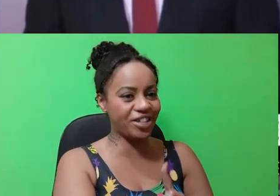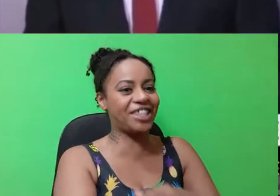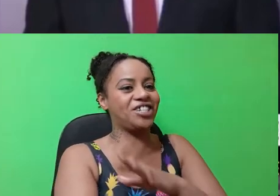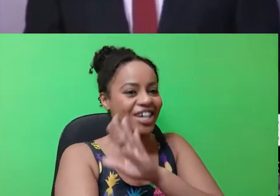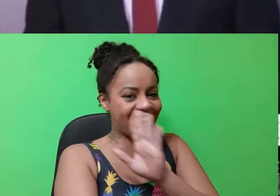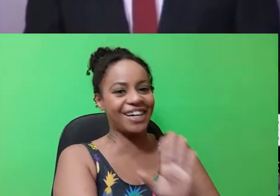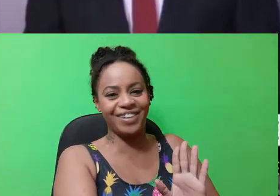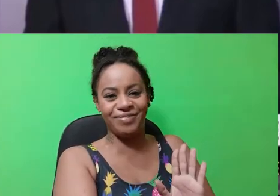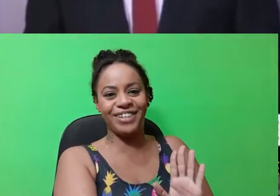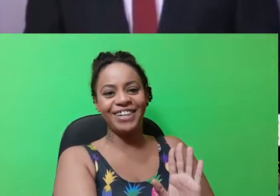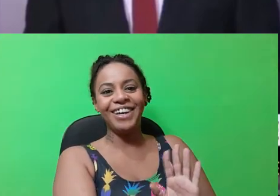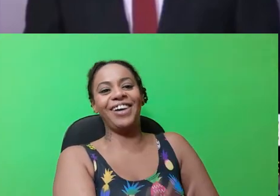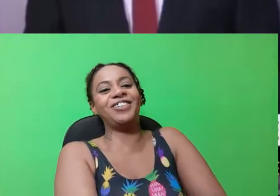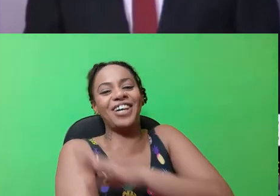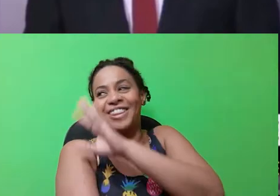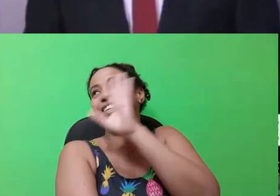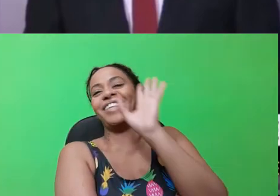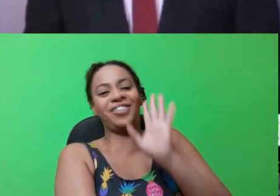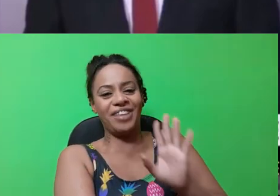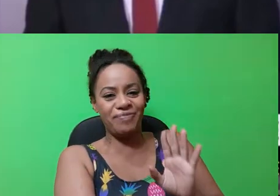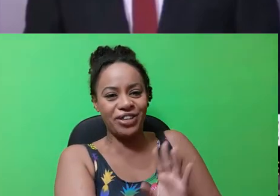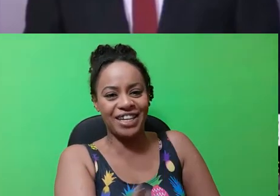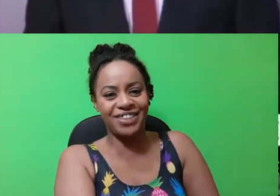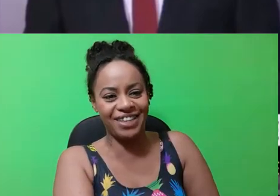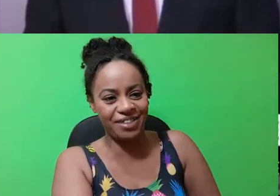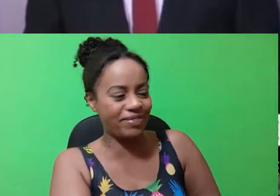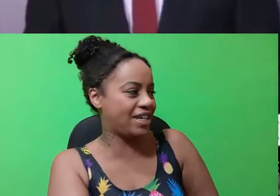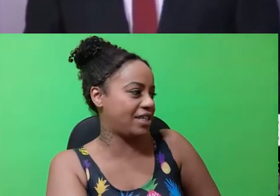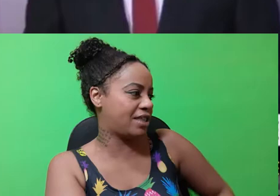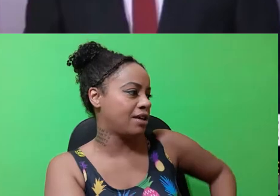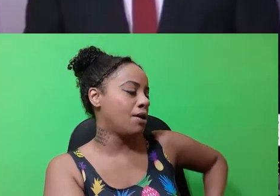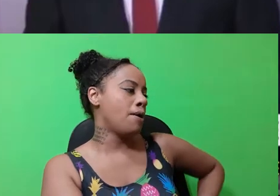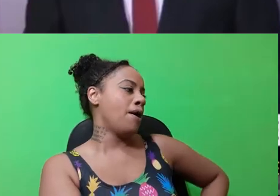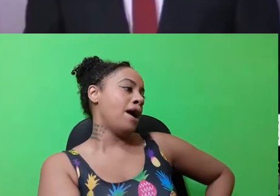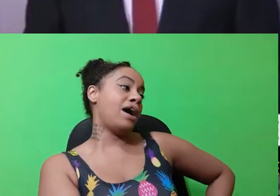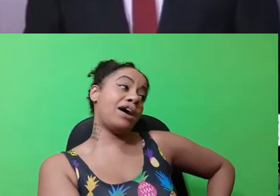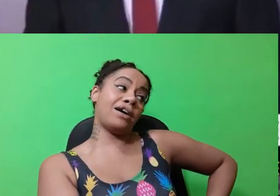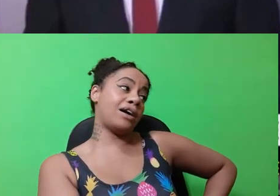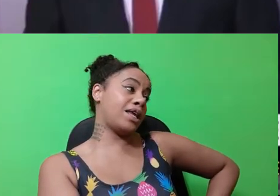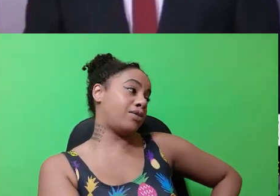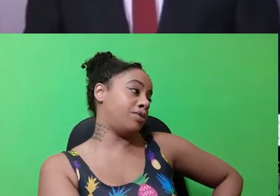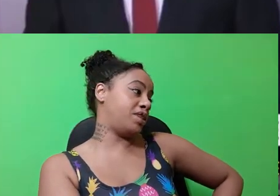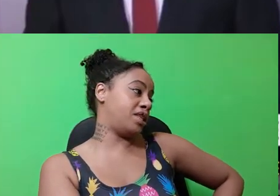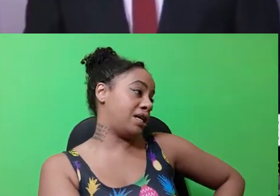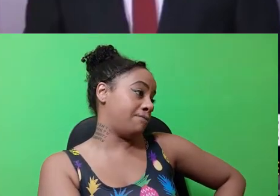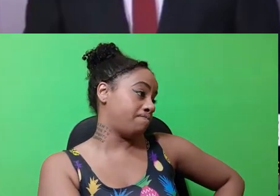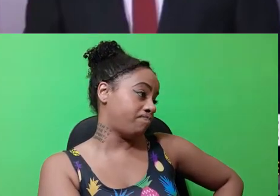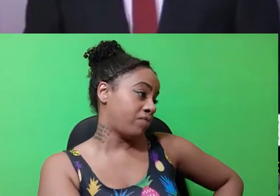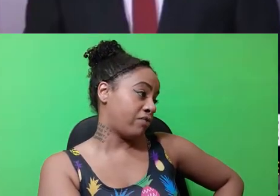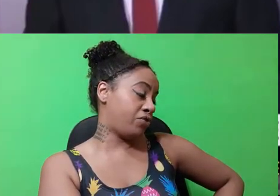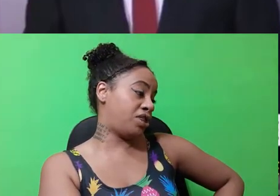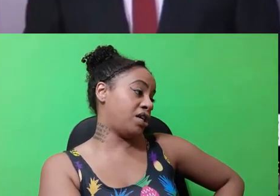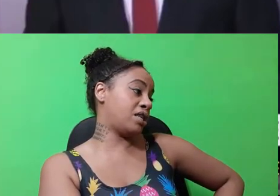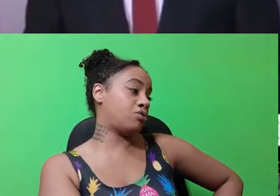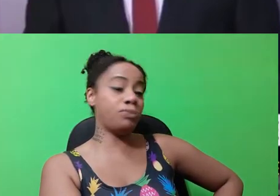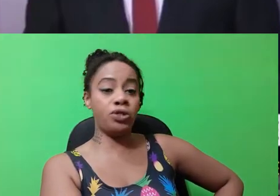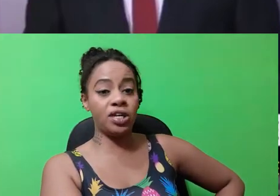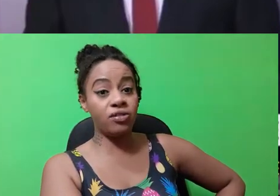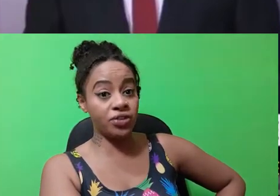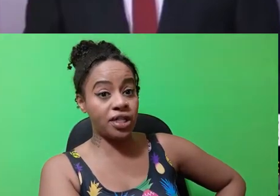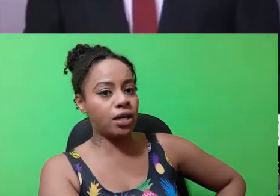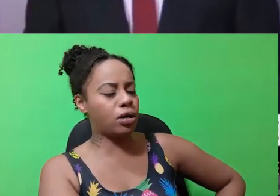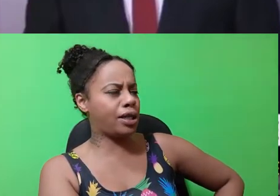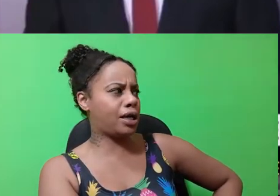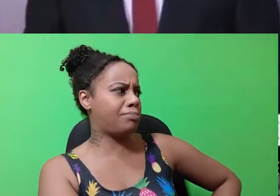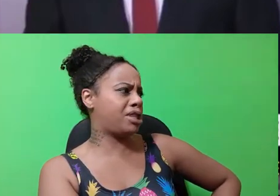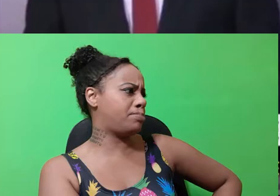governo, você já sabe. Eu já tinha sido deportado desse país. É aquela coisa, né? Você anda com